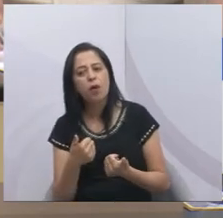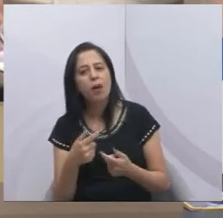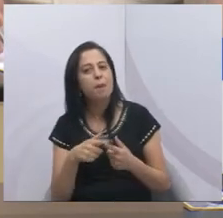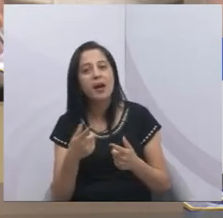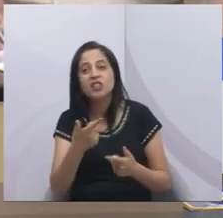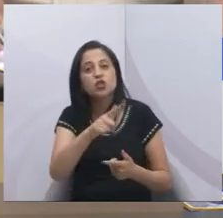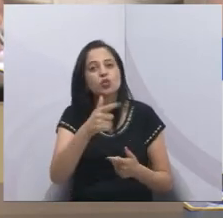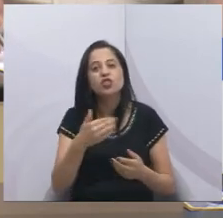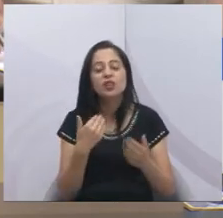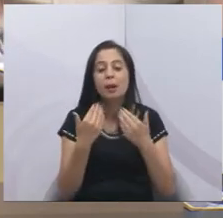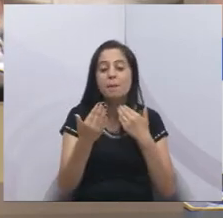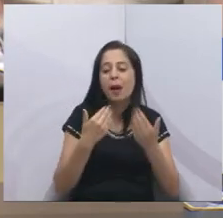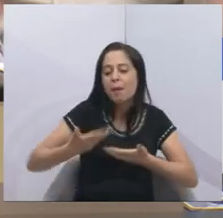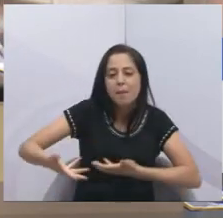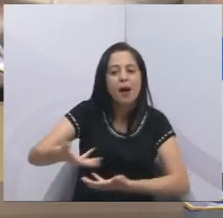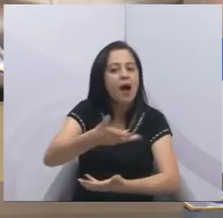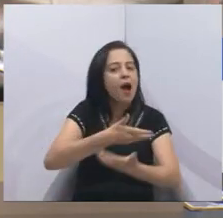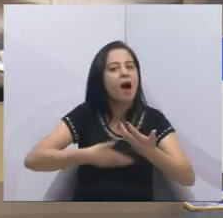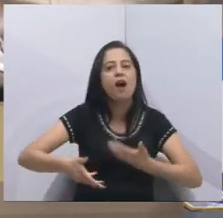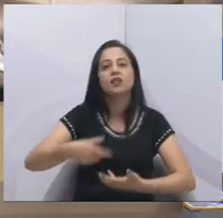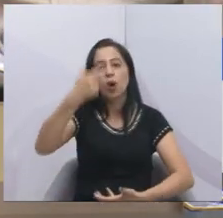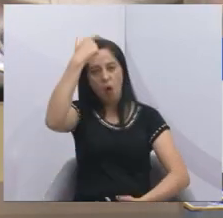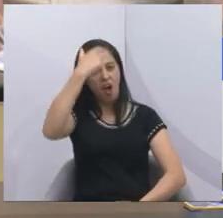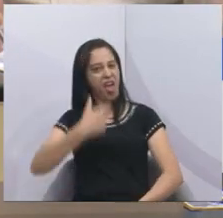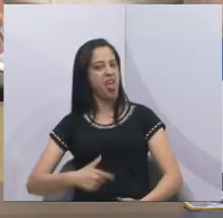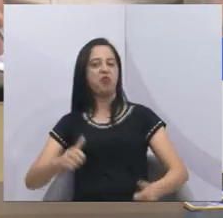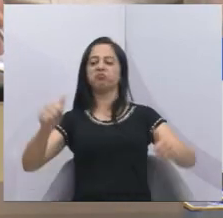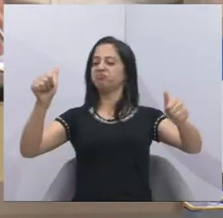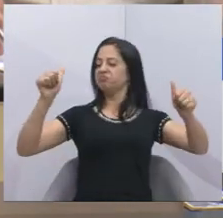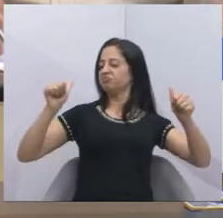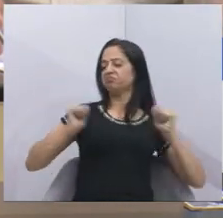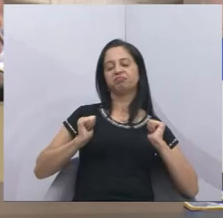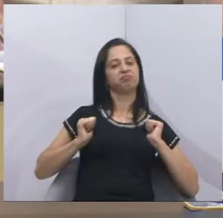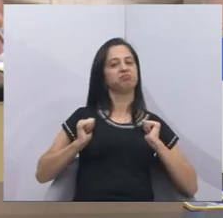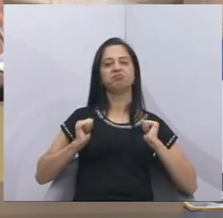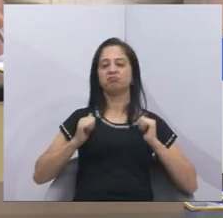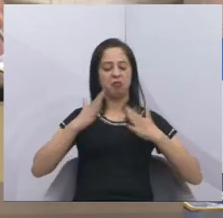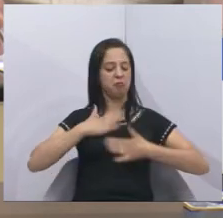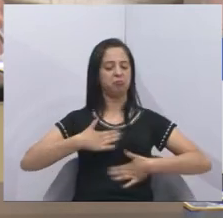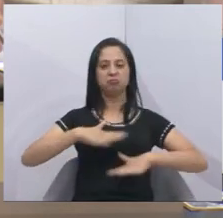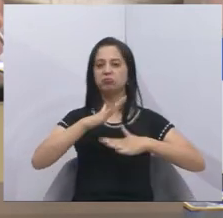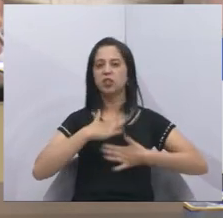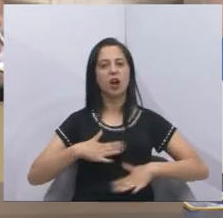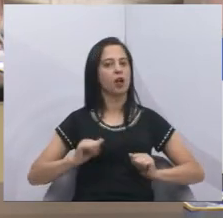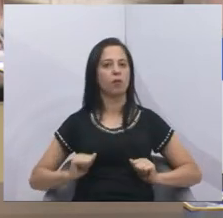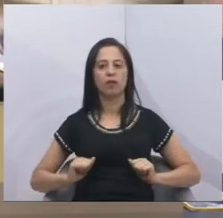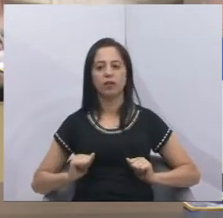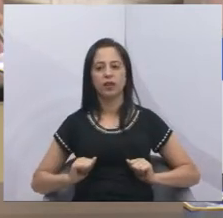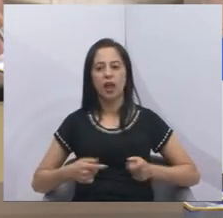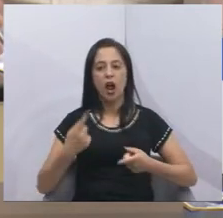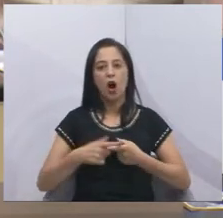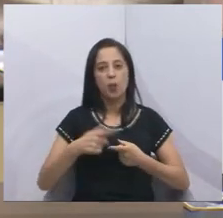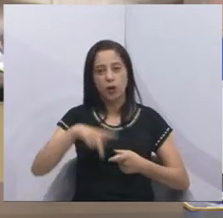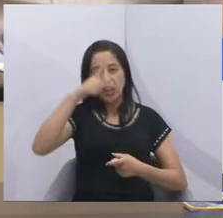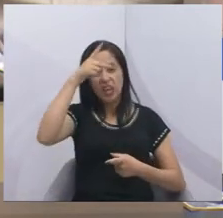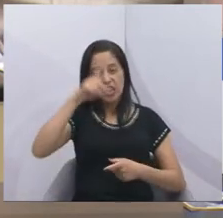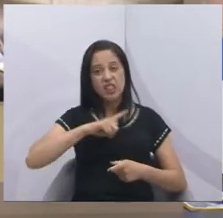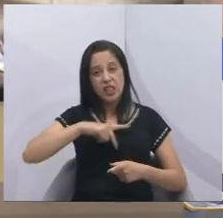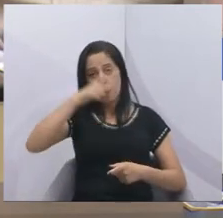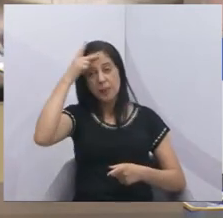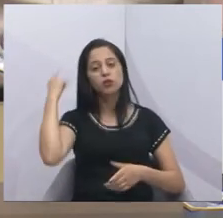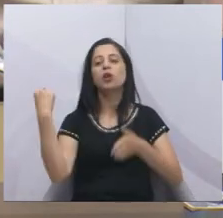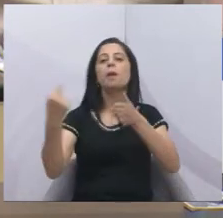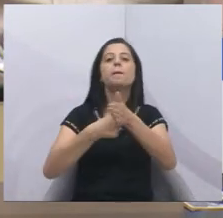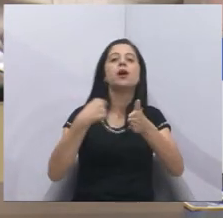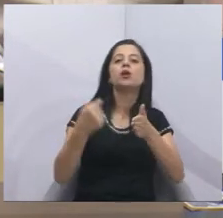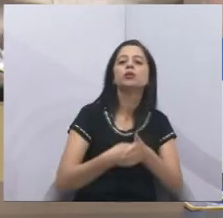ampla discussão. Eu me abstenho com toda tranquilidade para falar para as pessoas na rua, até porque tem muitas pessoas que me questionou.